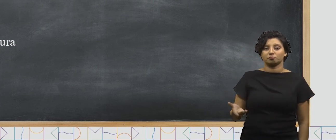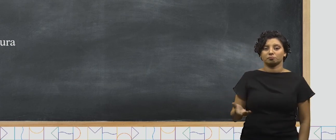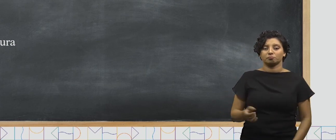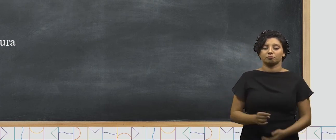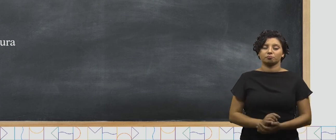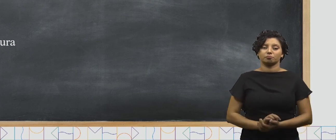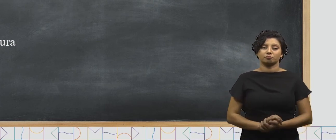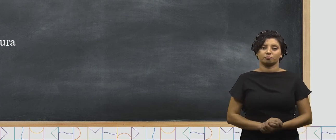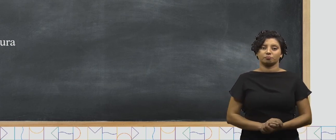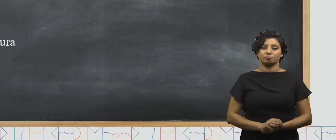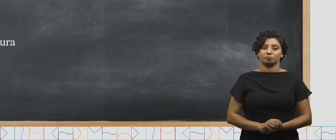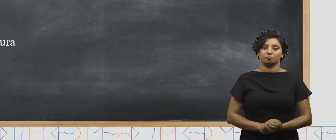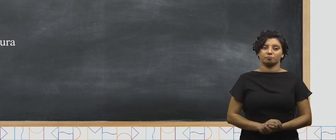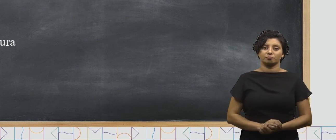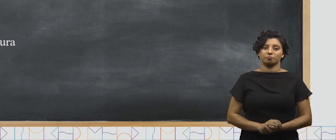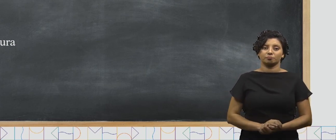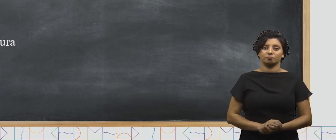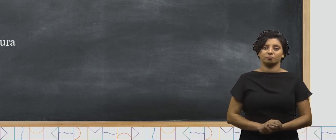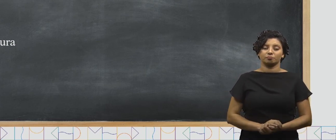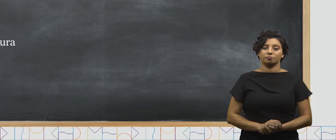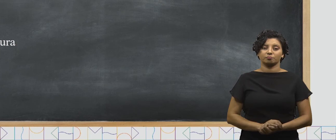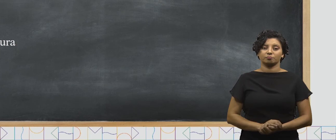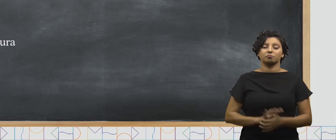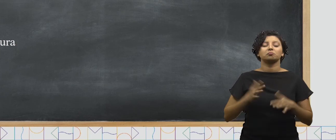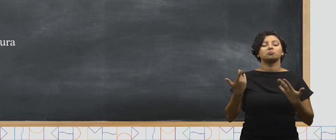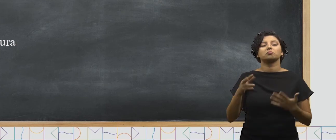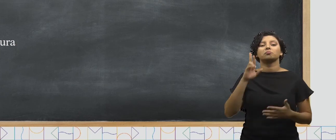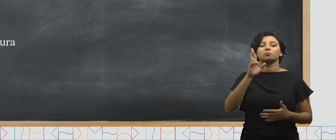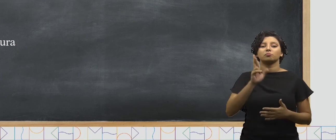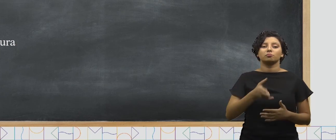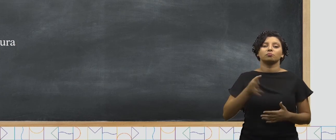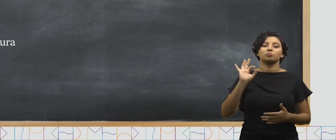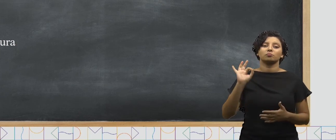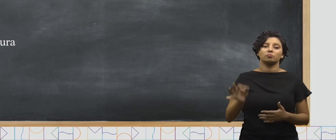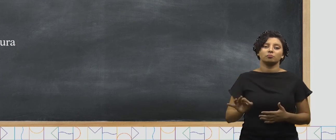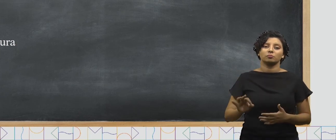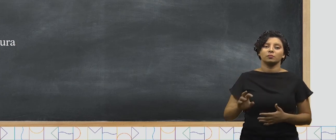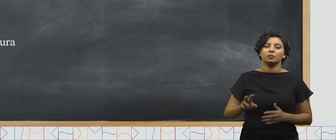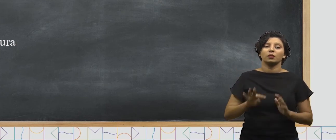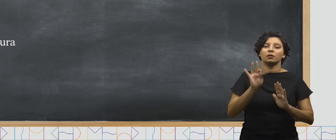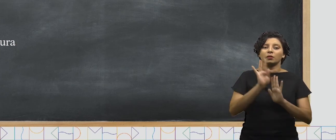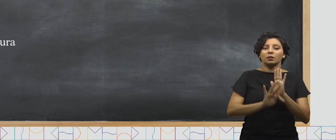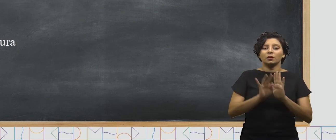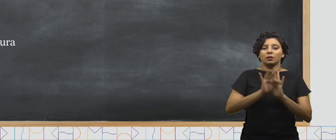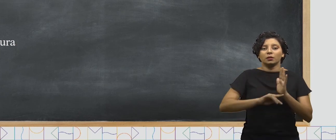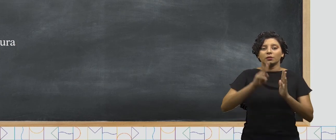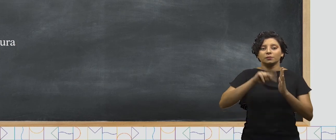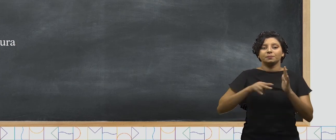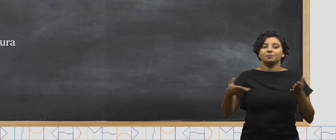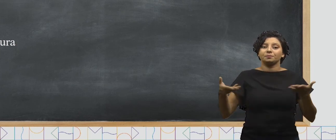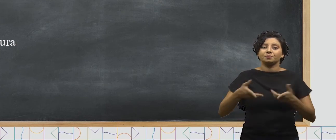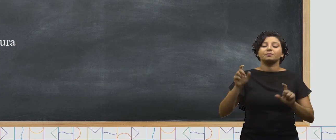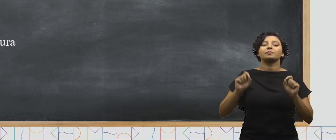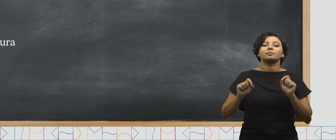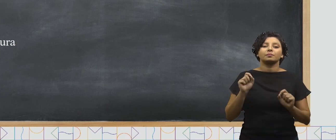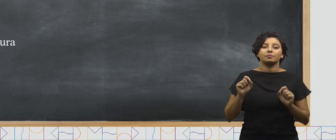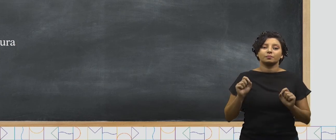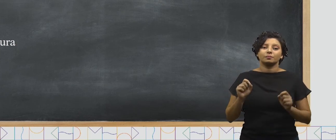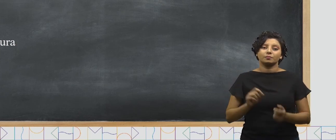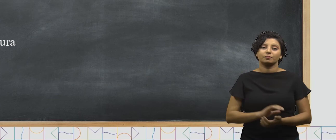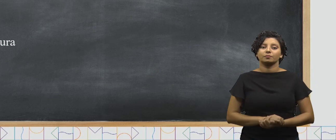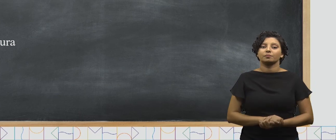uma biografia. Qual a alternativa correta? O texto que acabamos de ler é